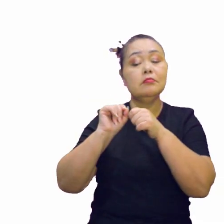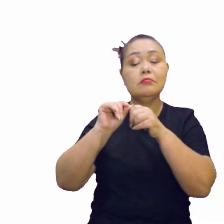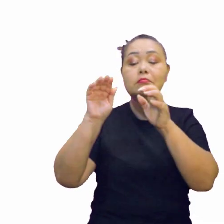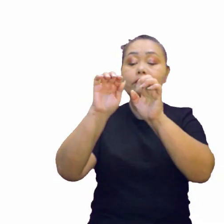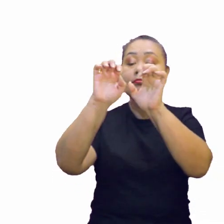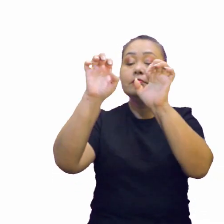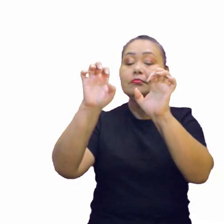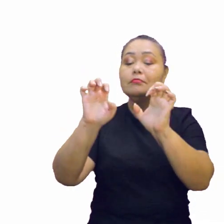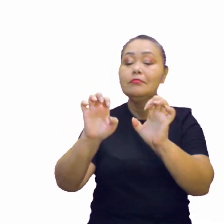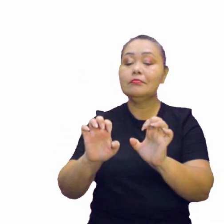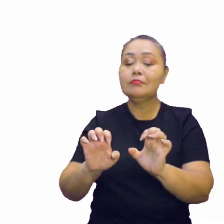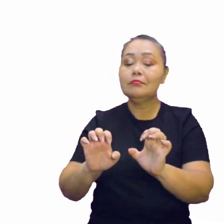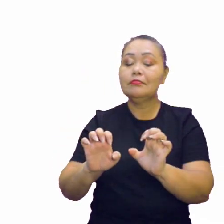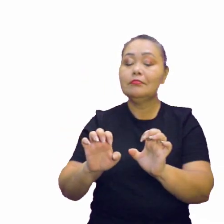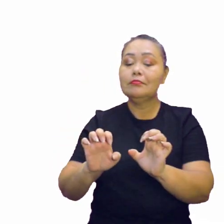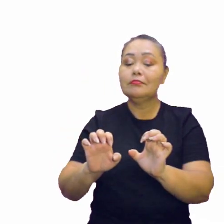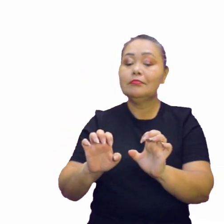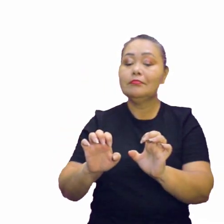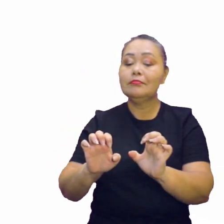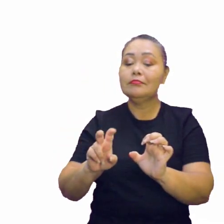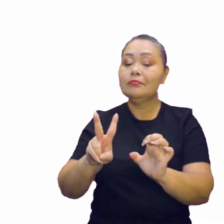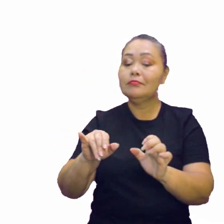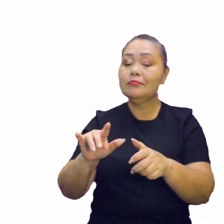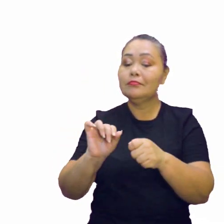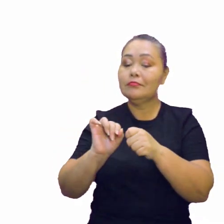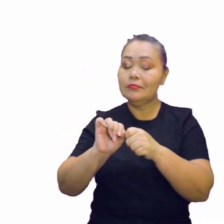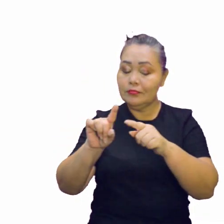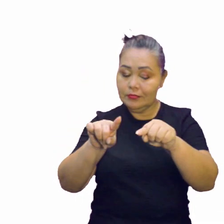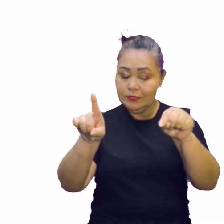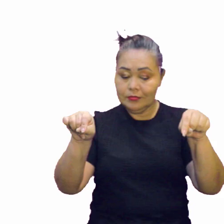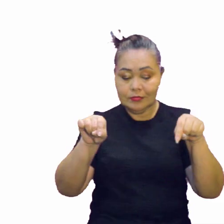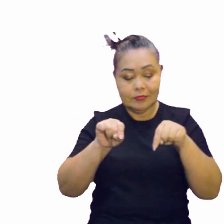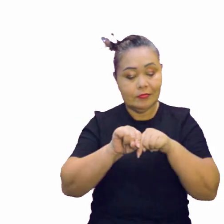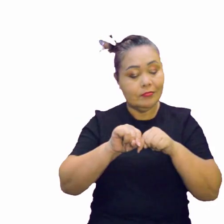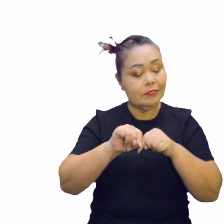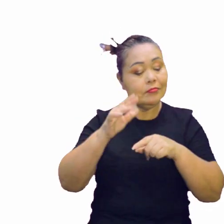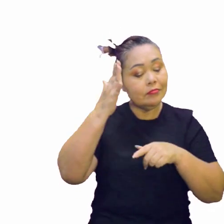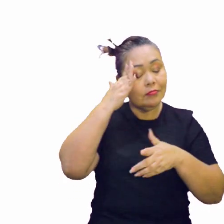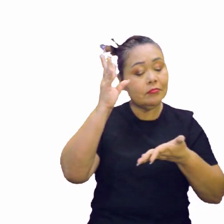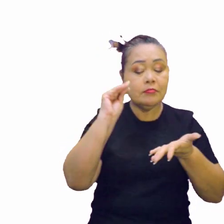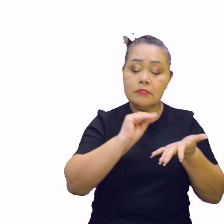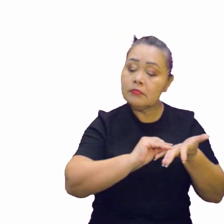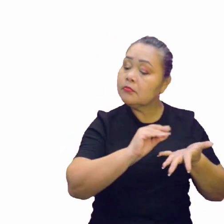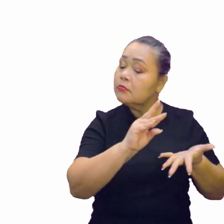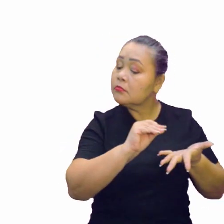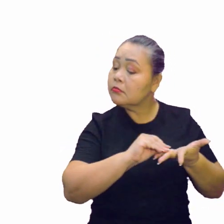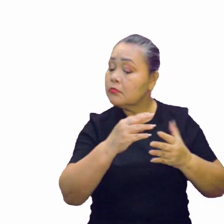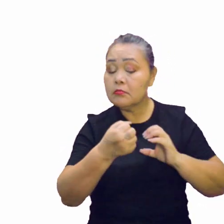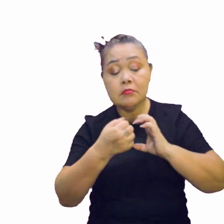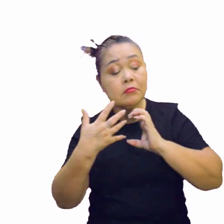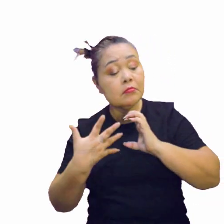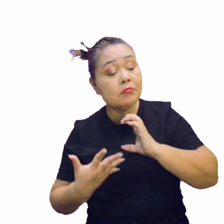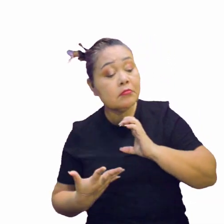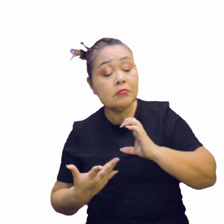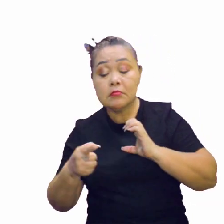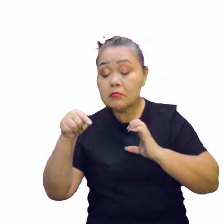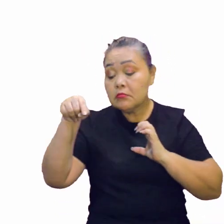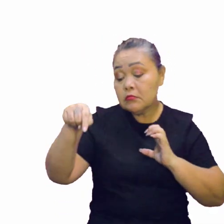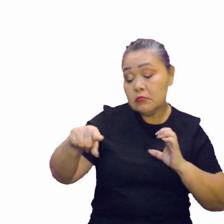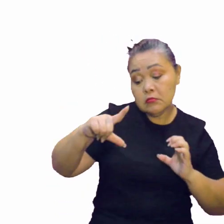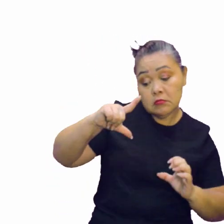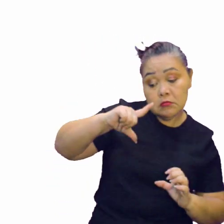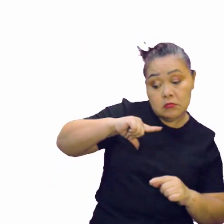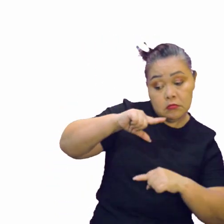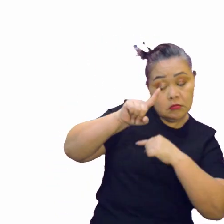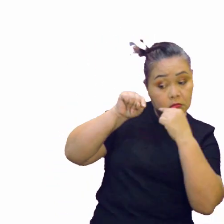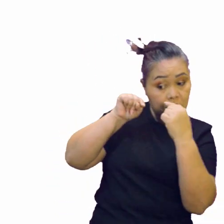você faz o levantamento da propriedade, você faz o levantamento da característica para ter o objetivo